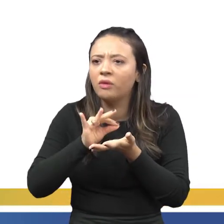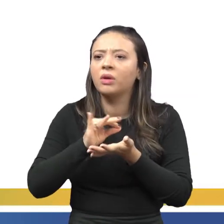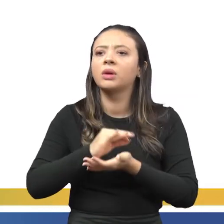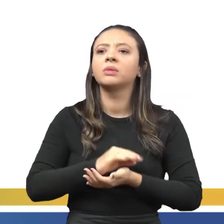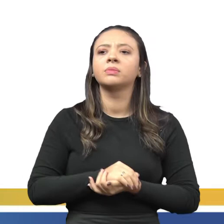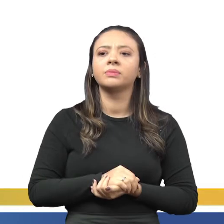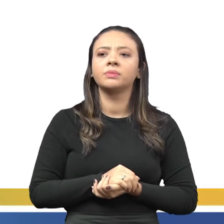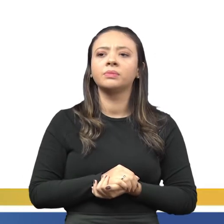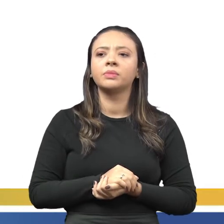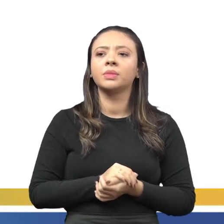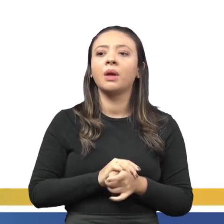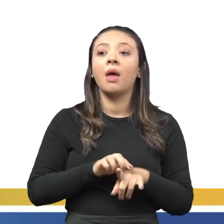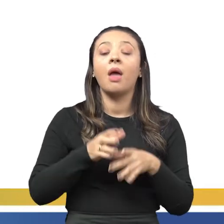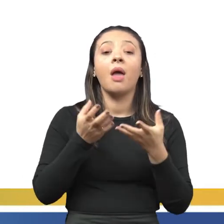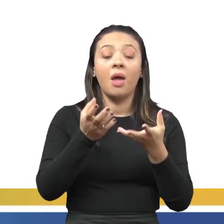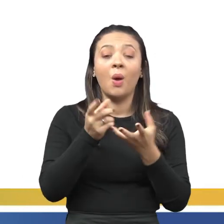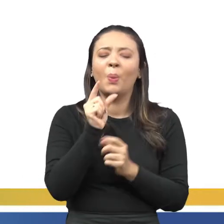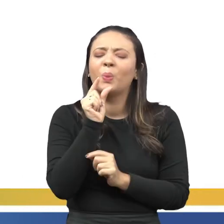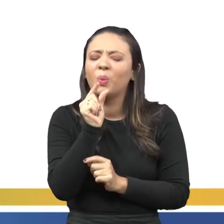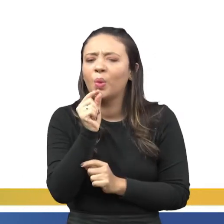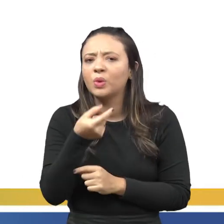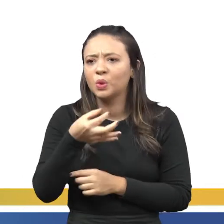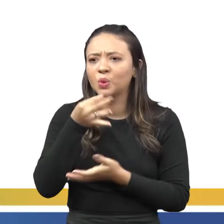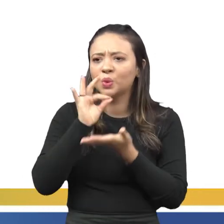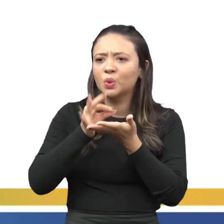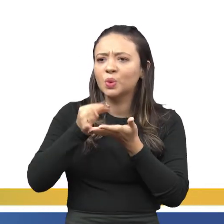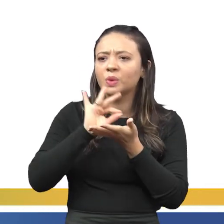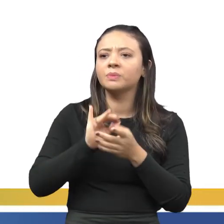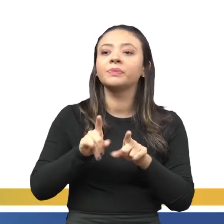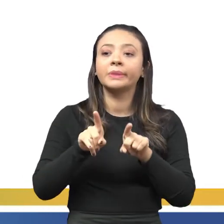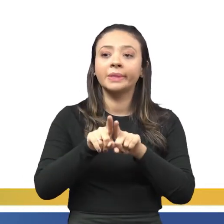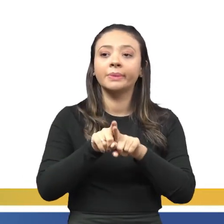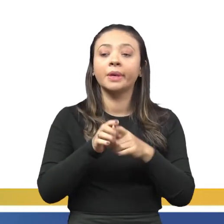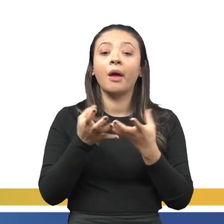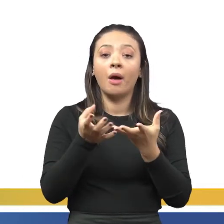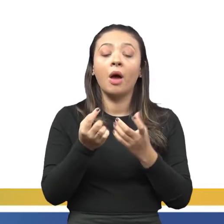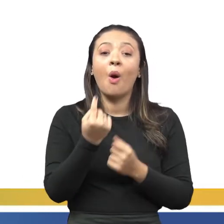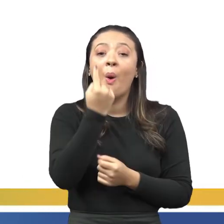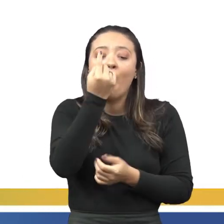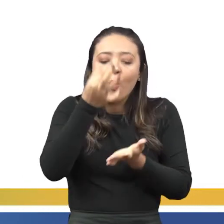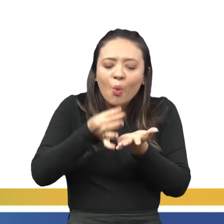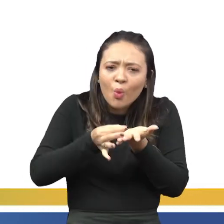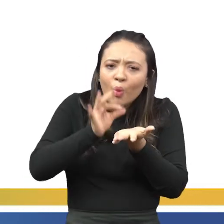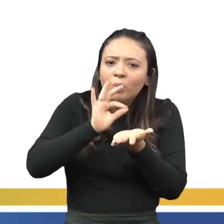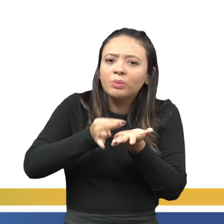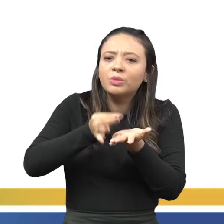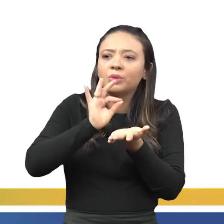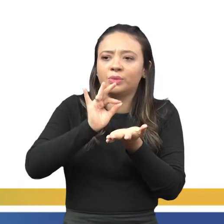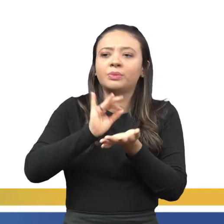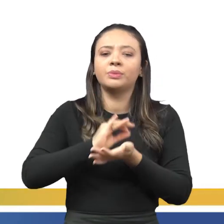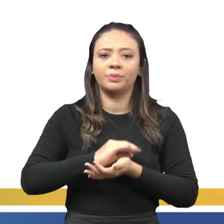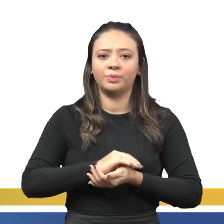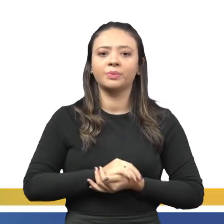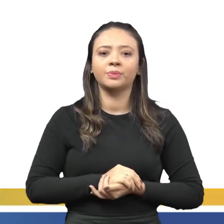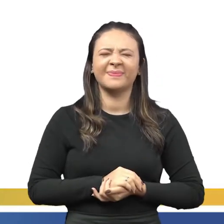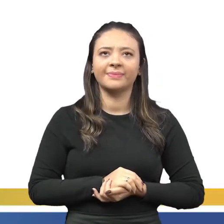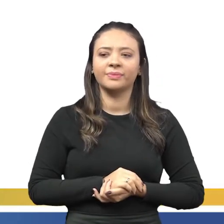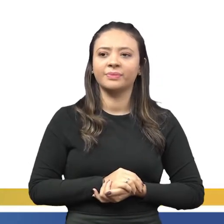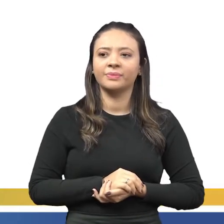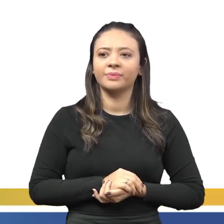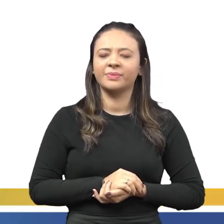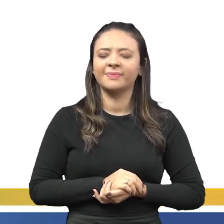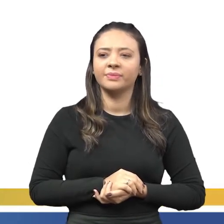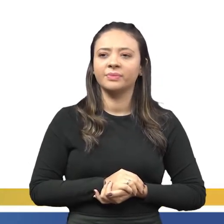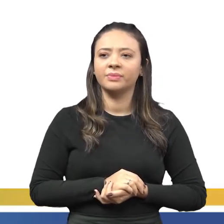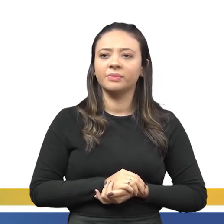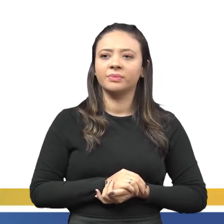want much or a lot of coffee. Eu quero muito café. I want a little coffee. Eu quero pouco café. Ou I want